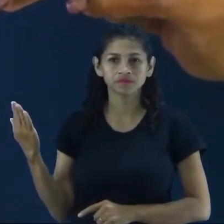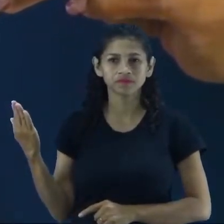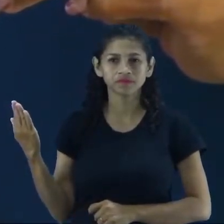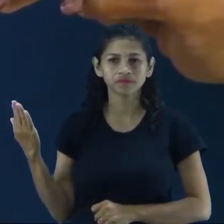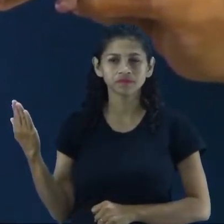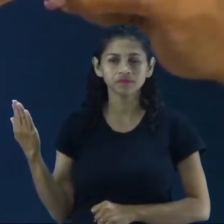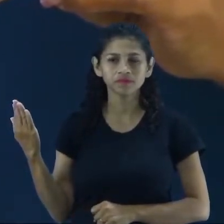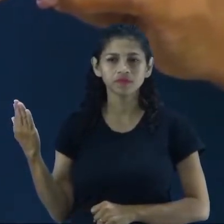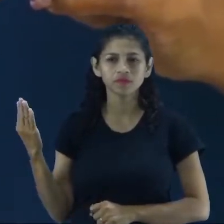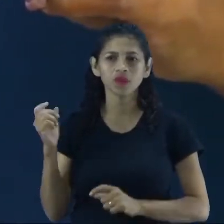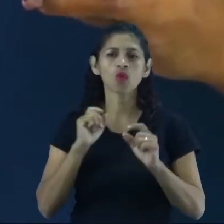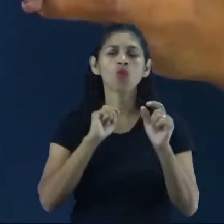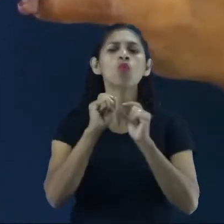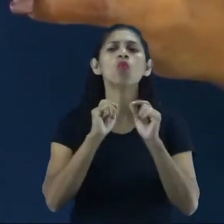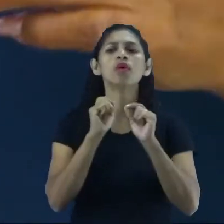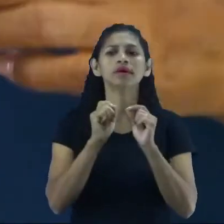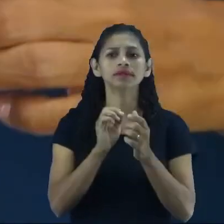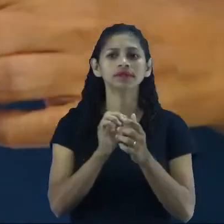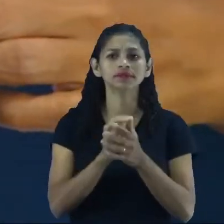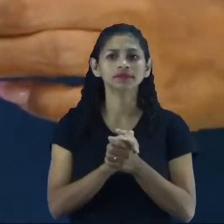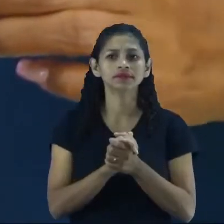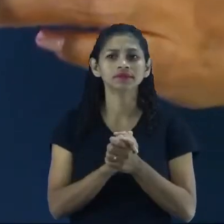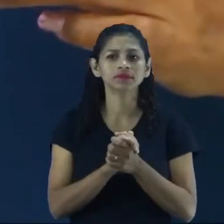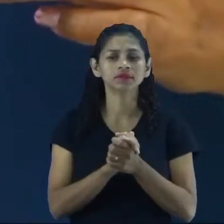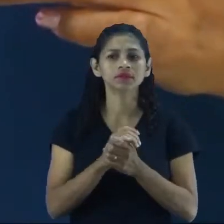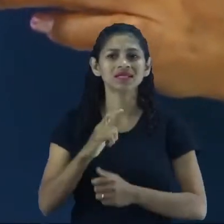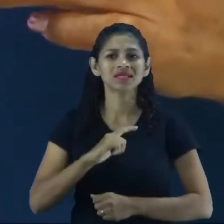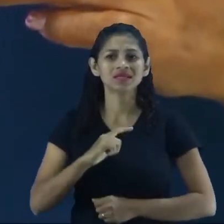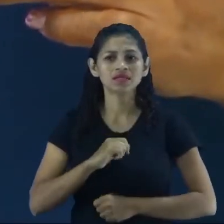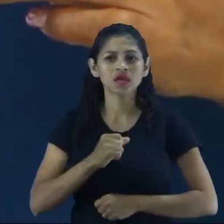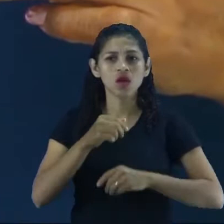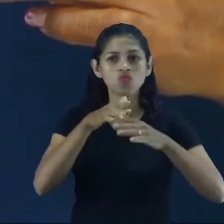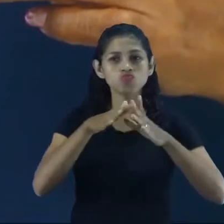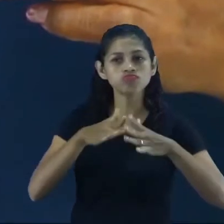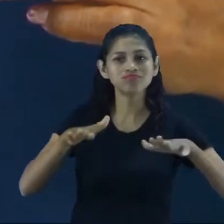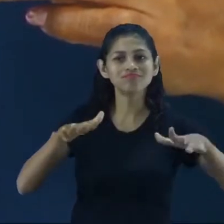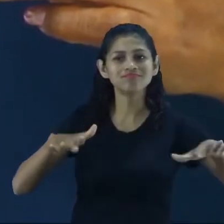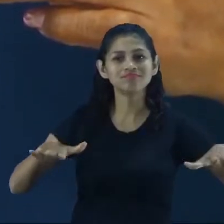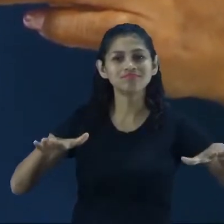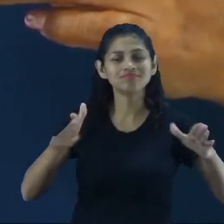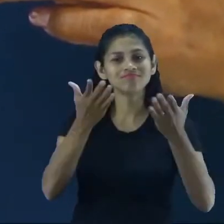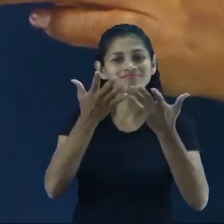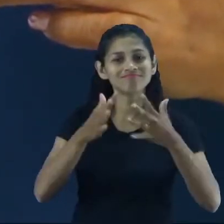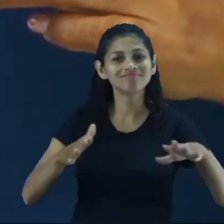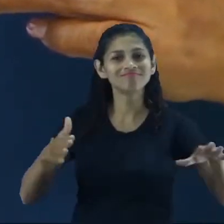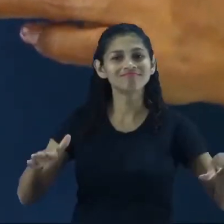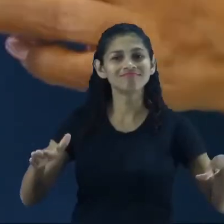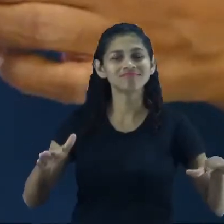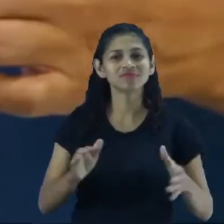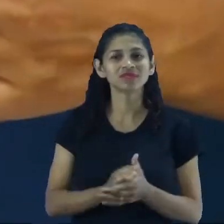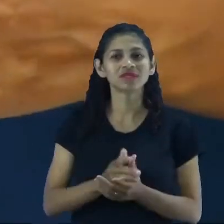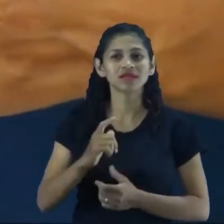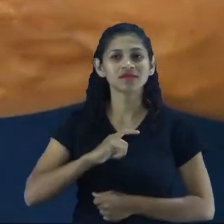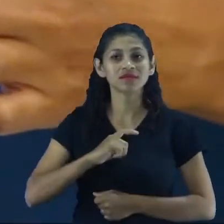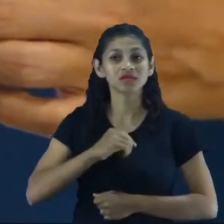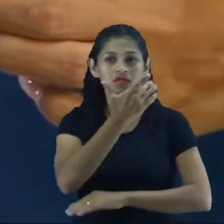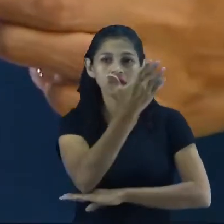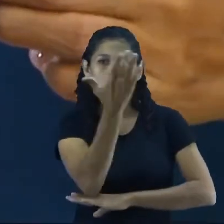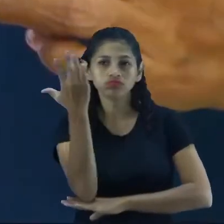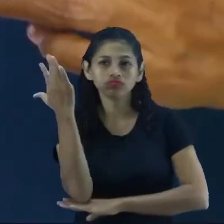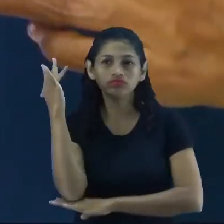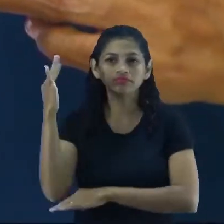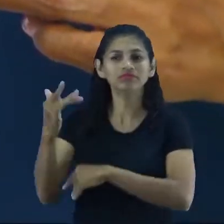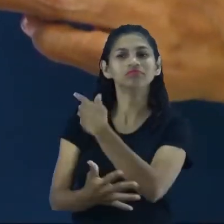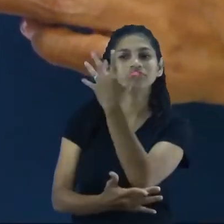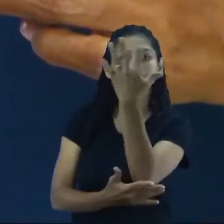Olha só, o que nós temos aqui? Nós temos o mar, olha que lindo. Nós temos também árvores,